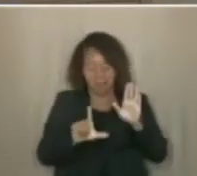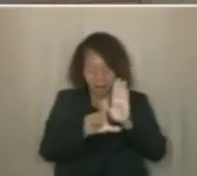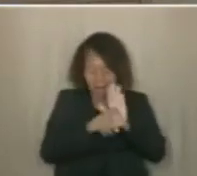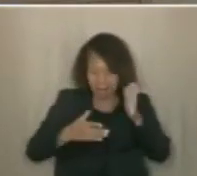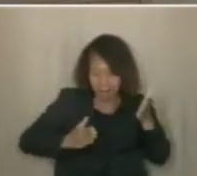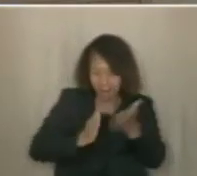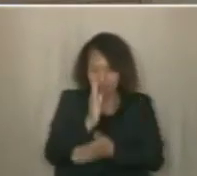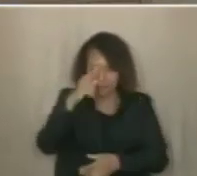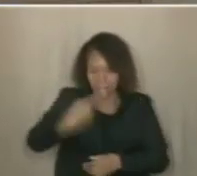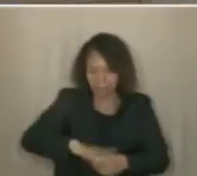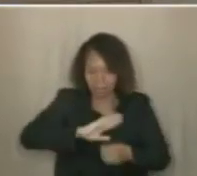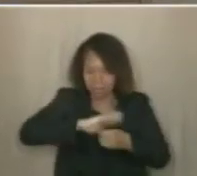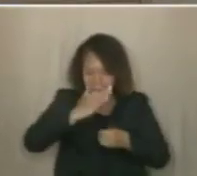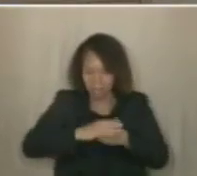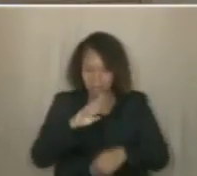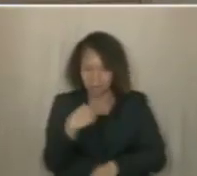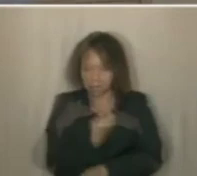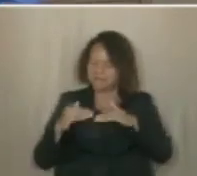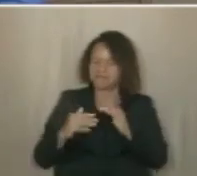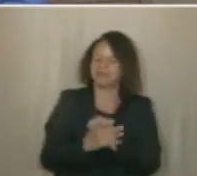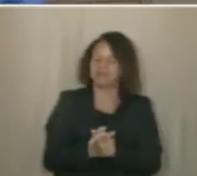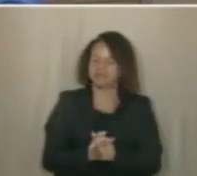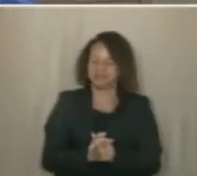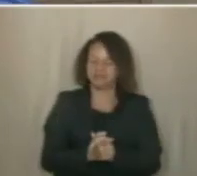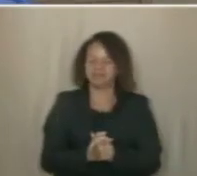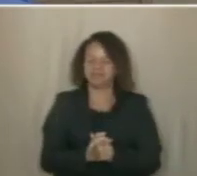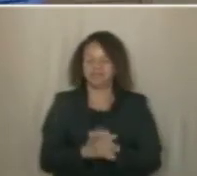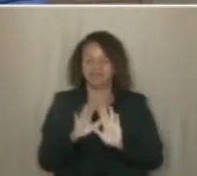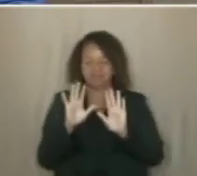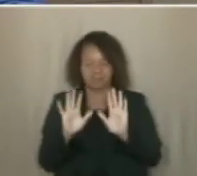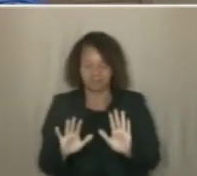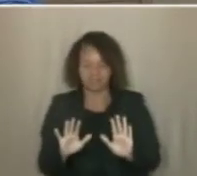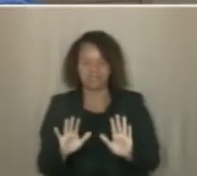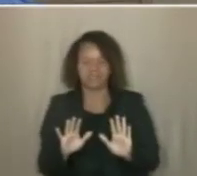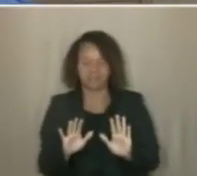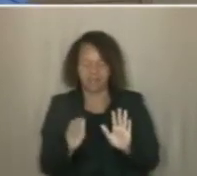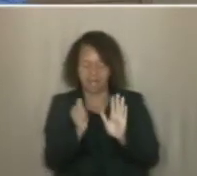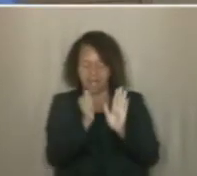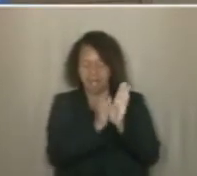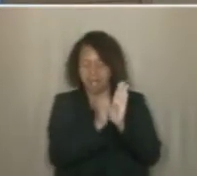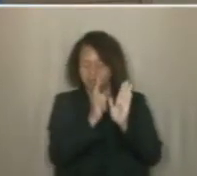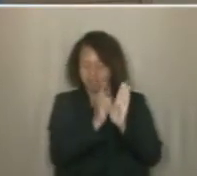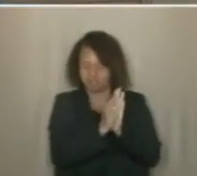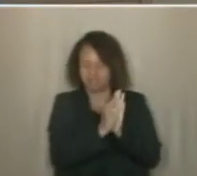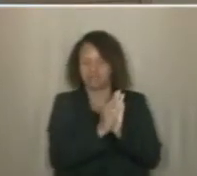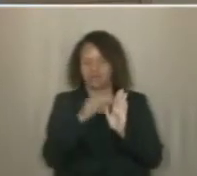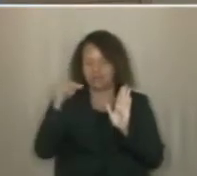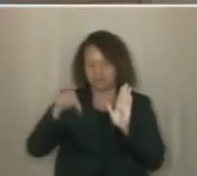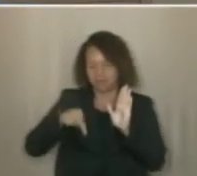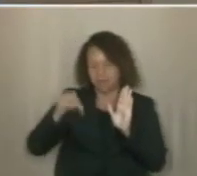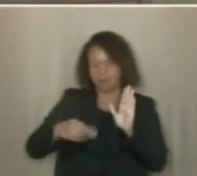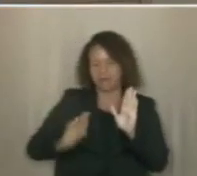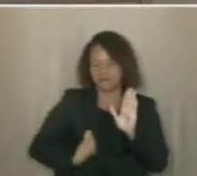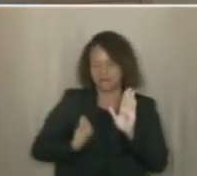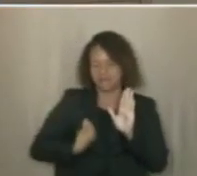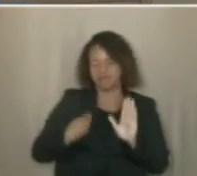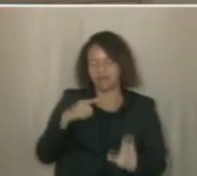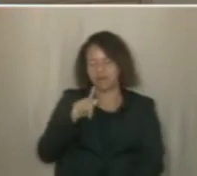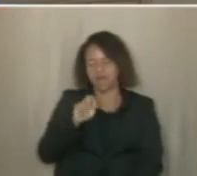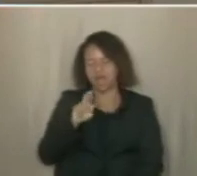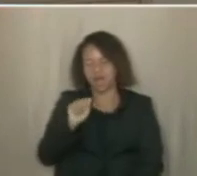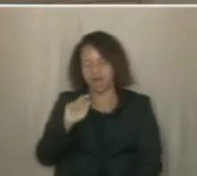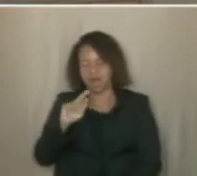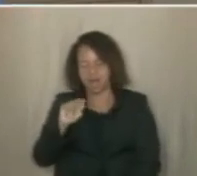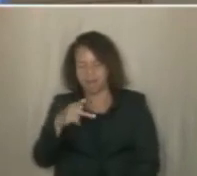aprovada nesta casa de nossa autoria ainda na agenda do Novembro brega teremos o viva Guararapes no